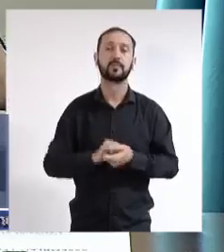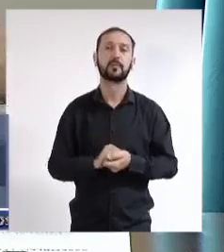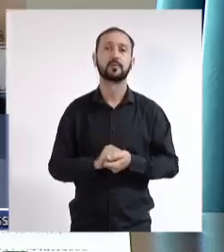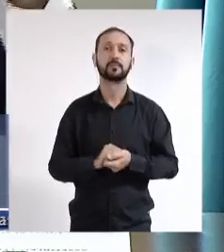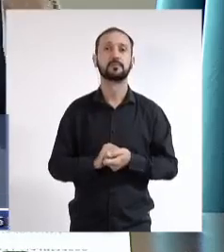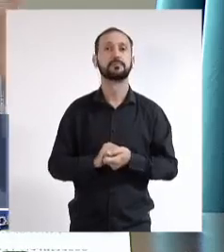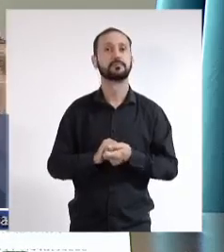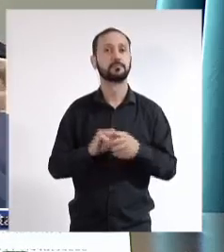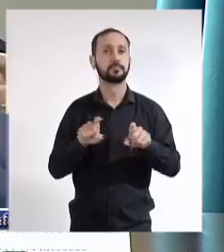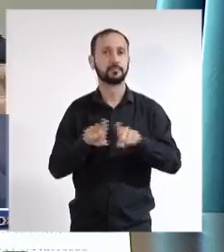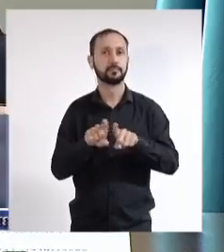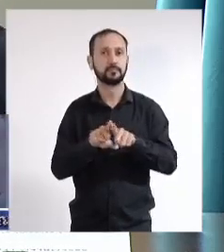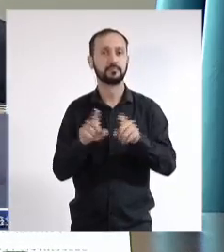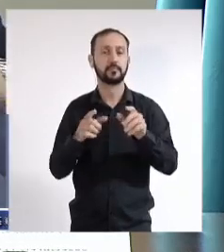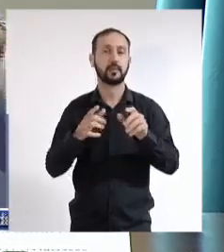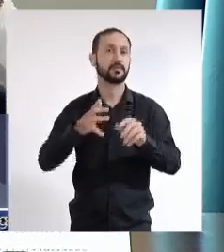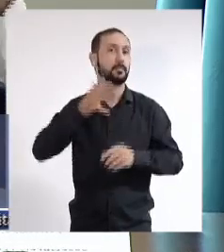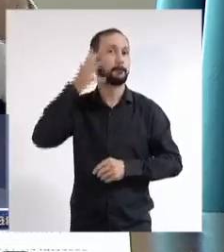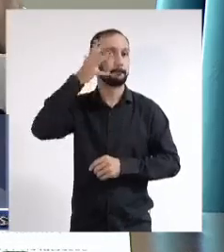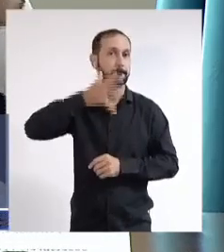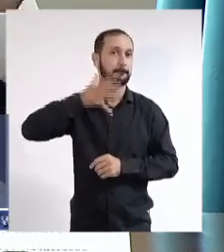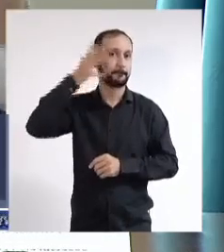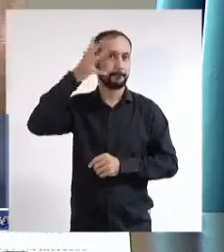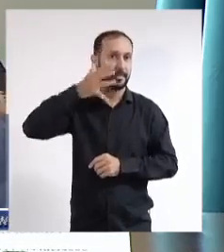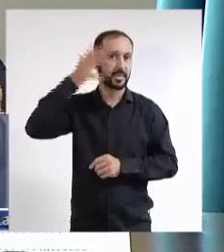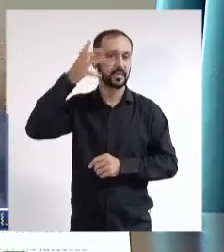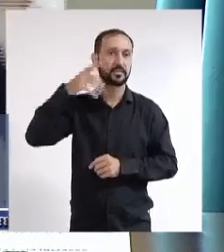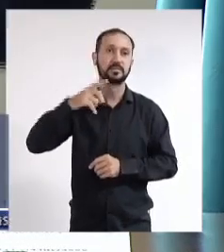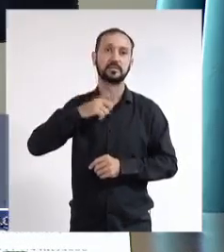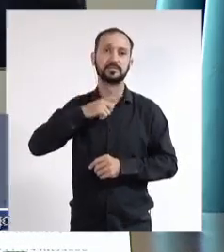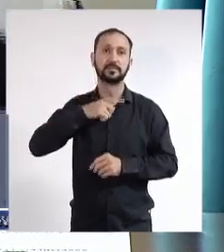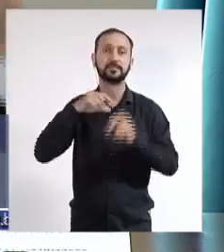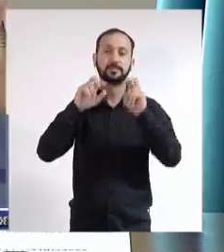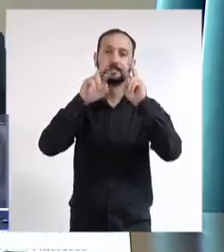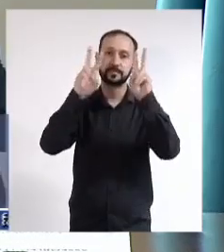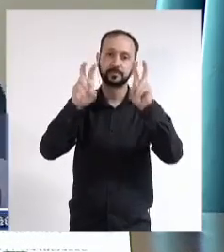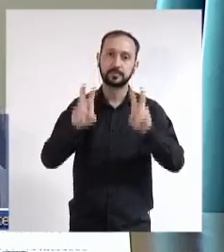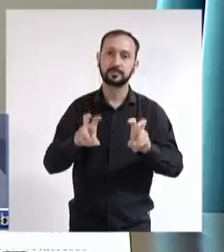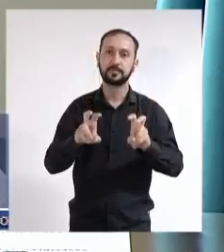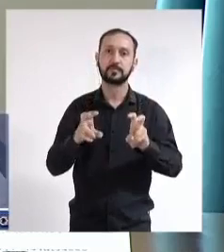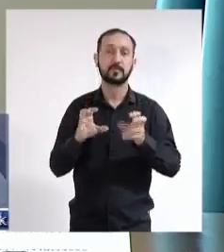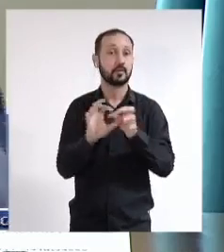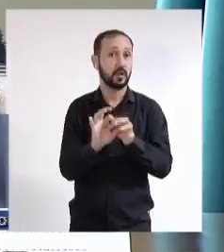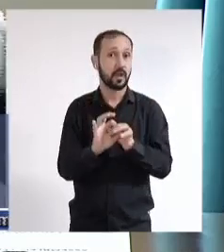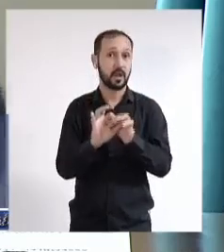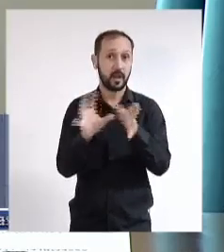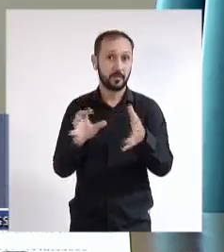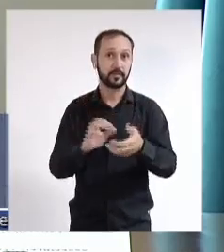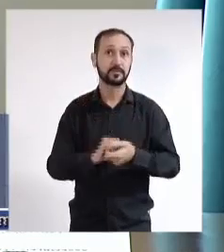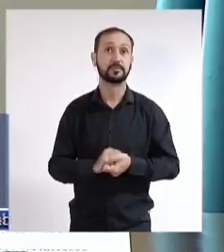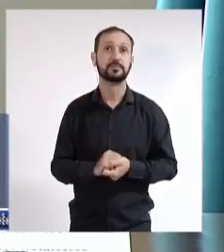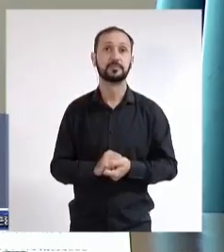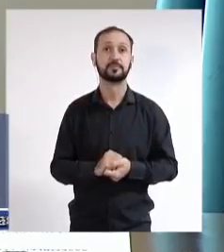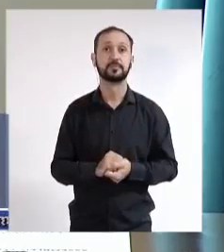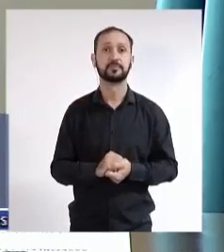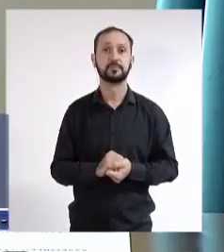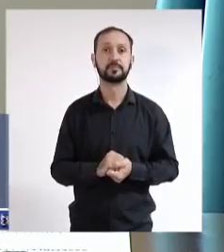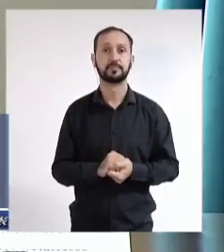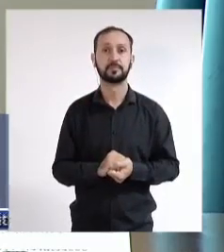também as palestras nós estamos criando uma sistemática para ficar todas disponíveis e